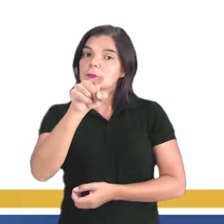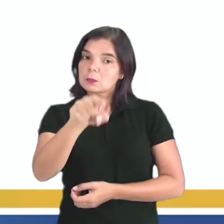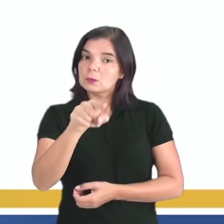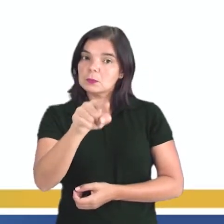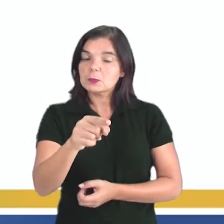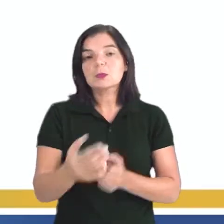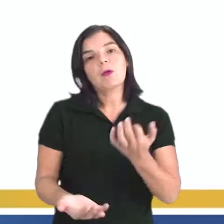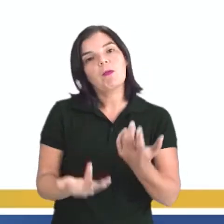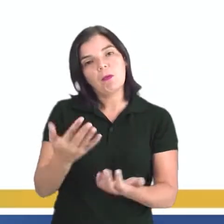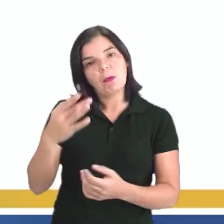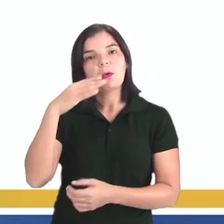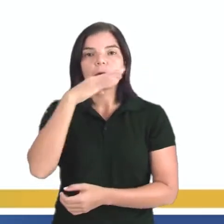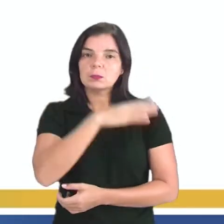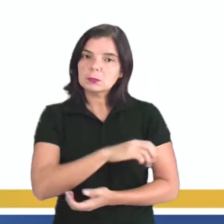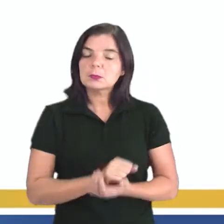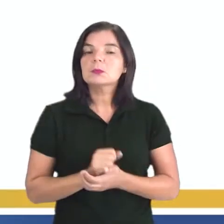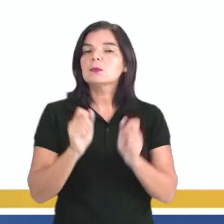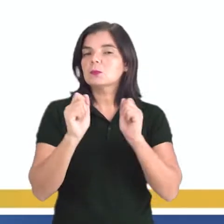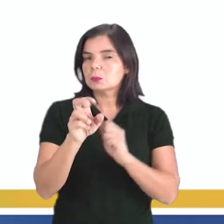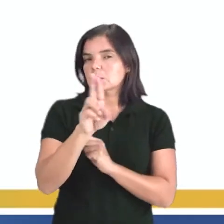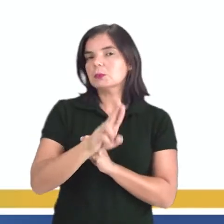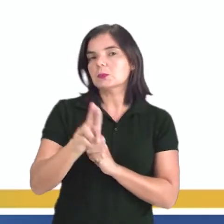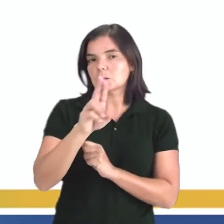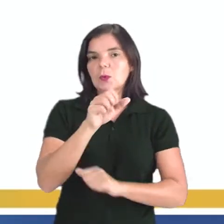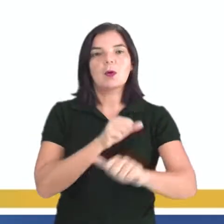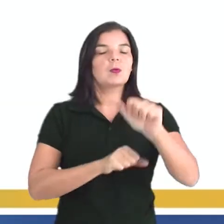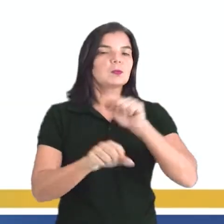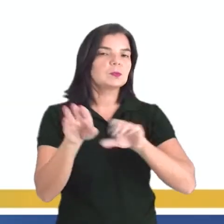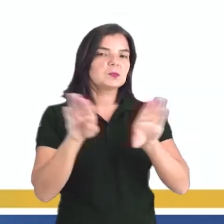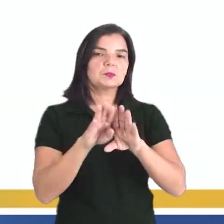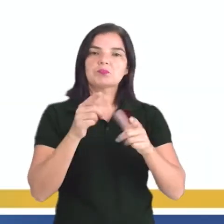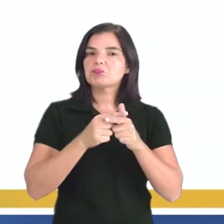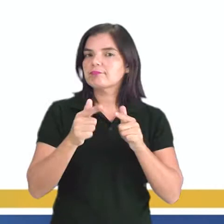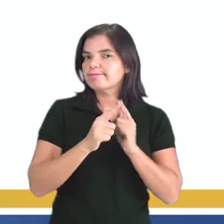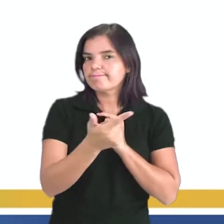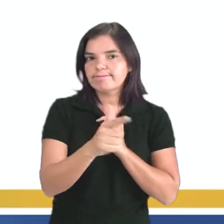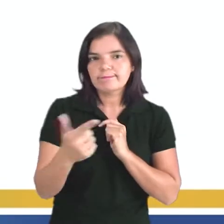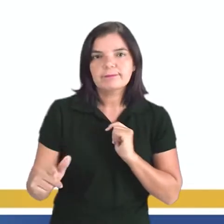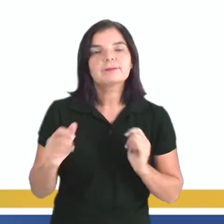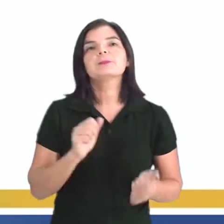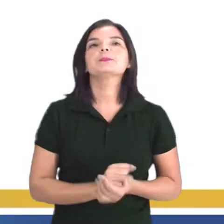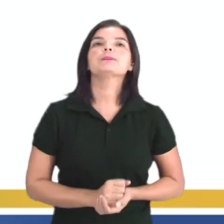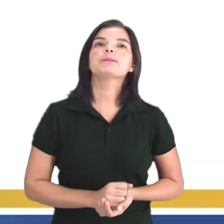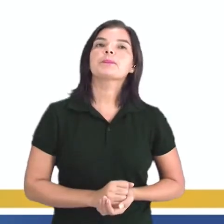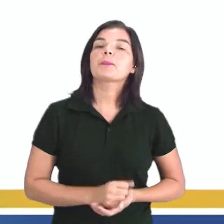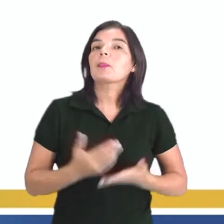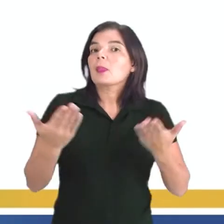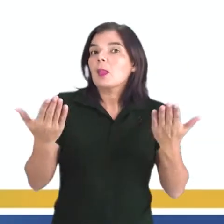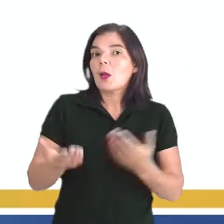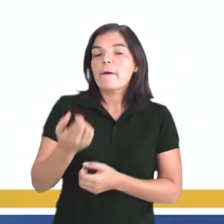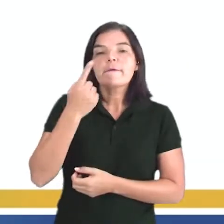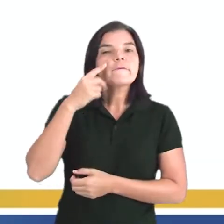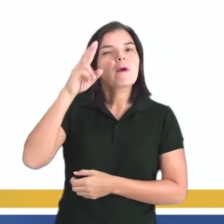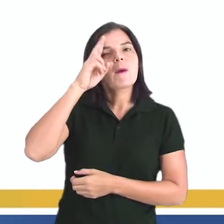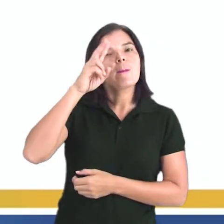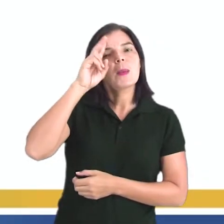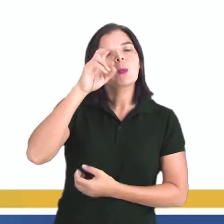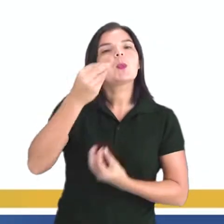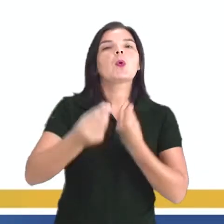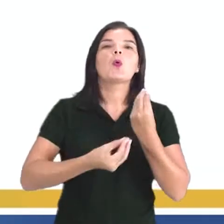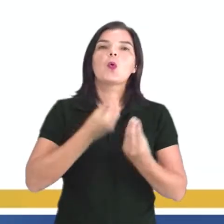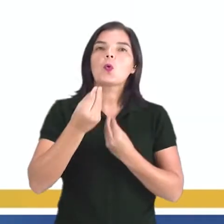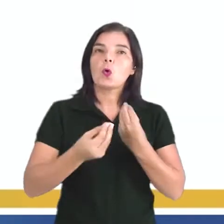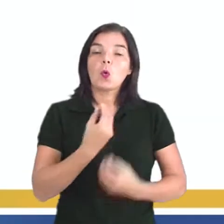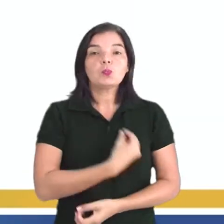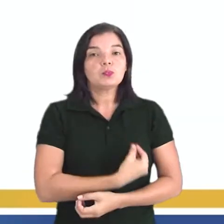você aquecer. Okay? Então, vocês podem usar também ao contrário, sem problema nenhum. Agora sim, vamos relembrar um pouquinho sobre o nosso